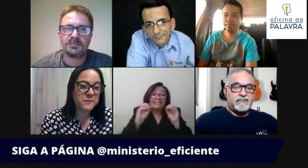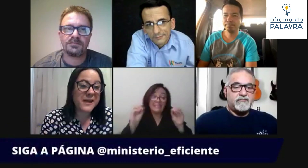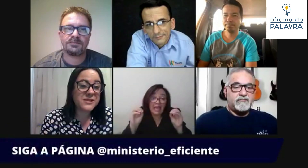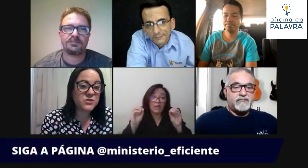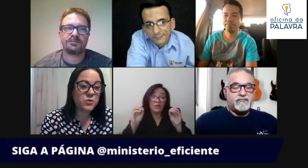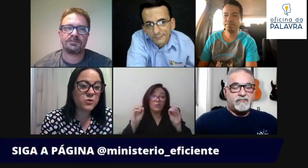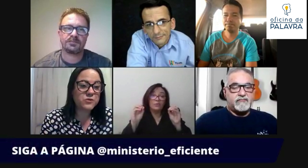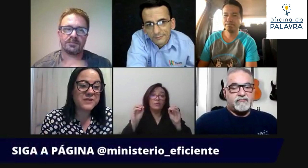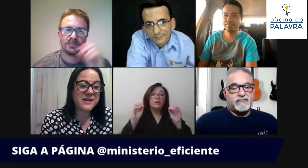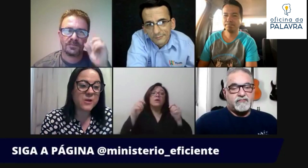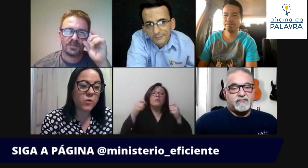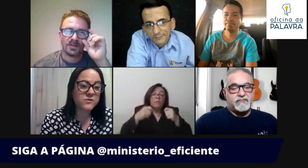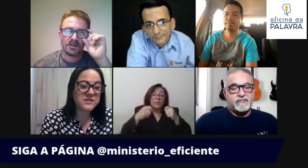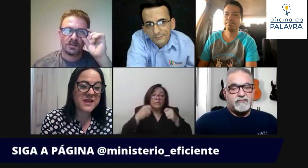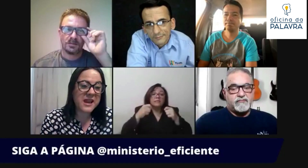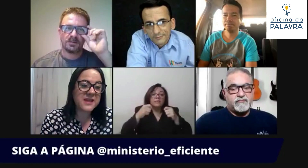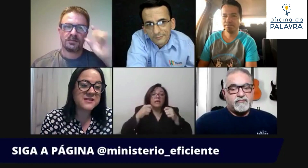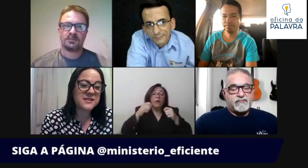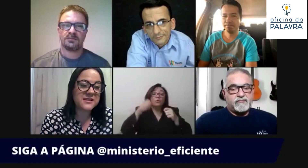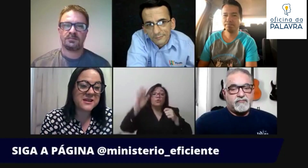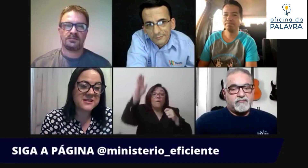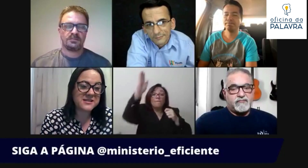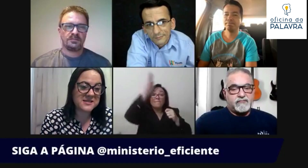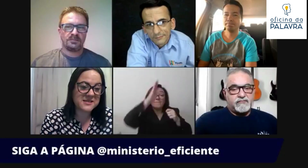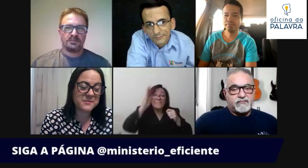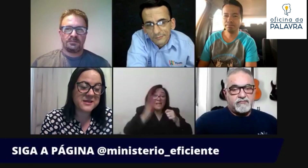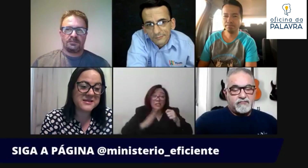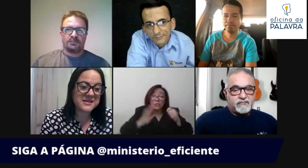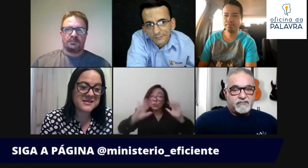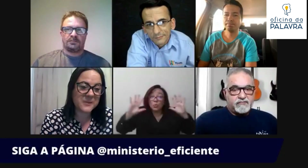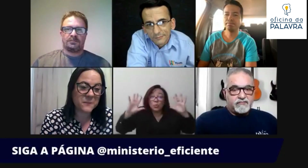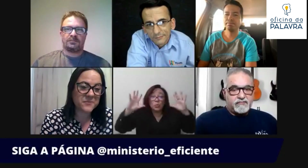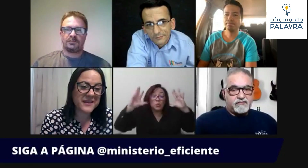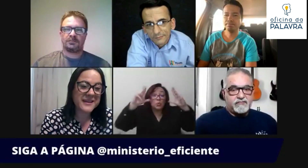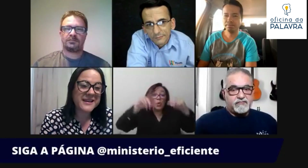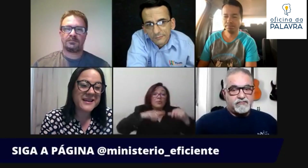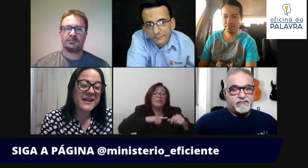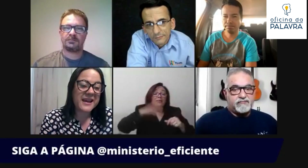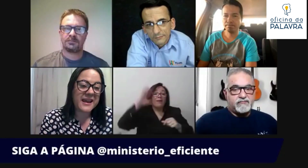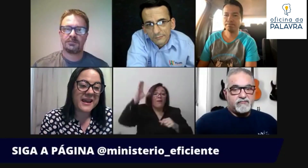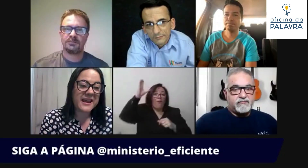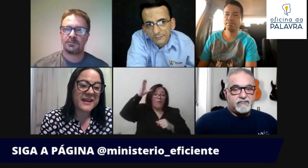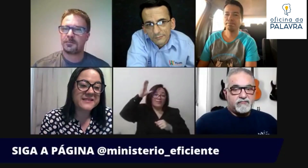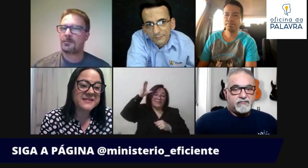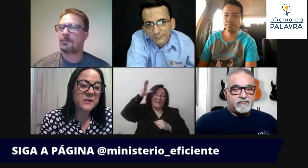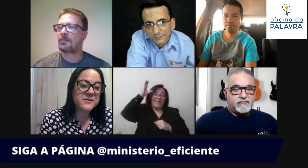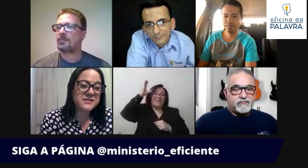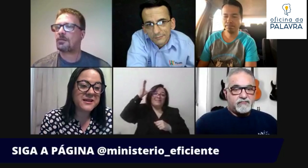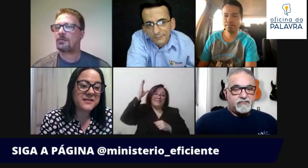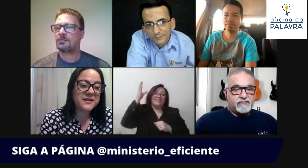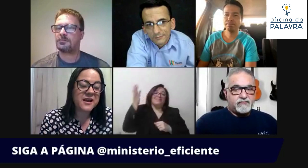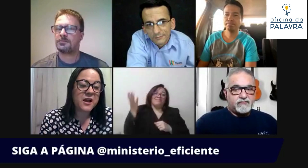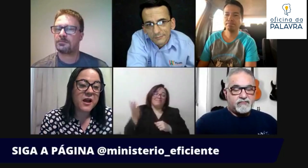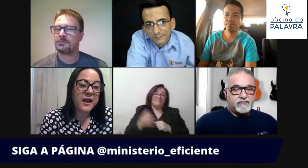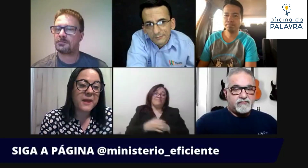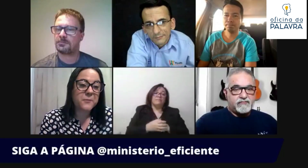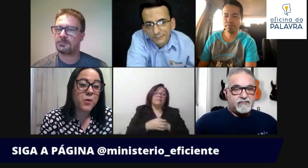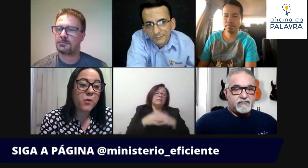o país todo, ter essa consciência, ter essa sensibilização. Então,